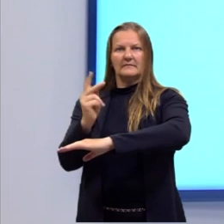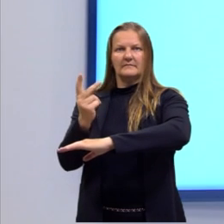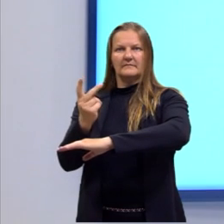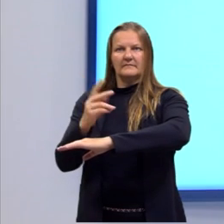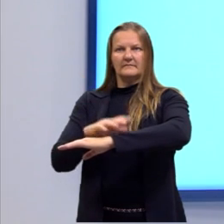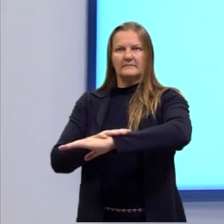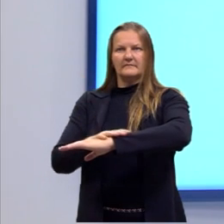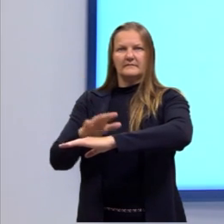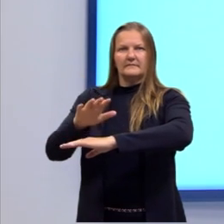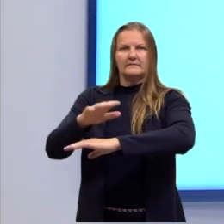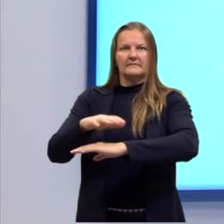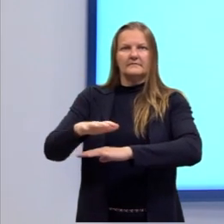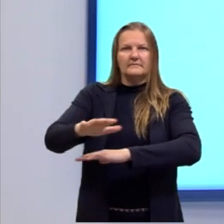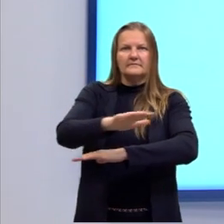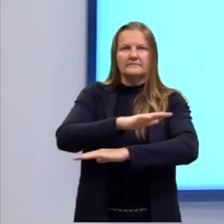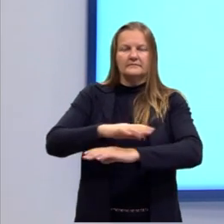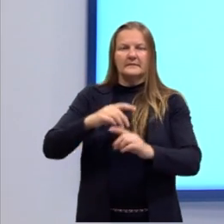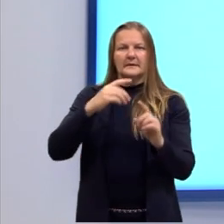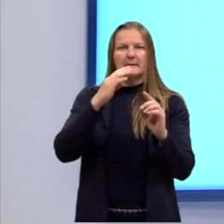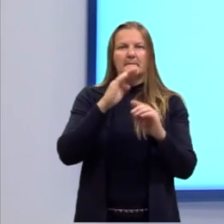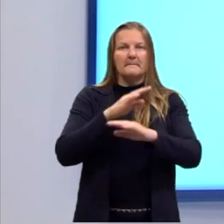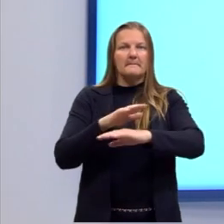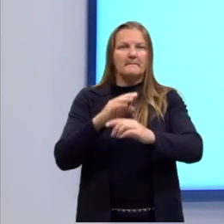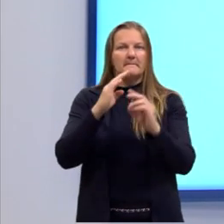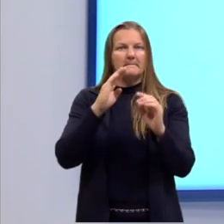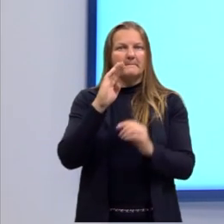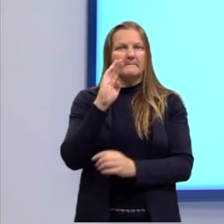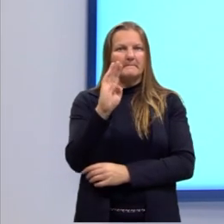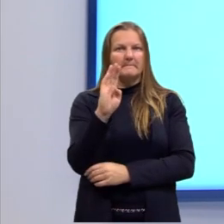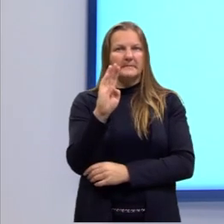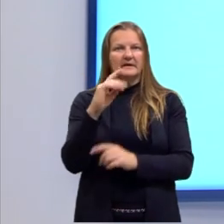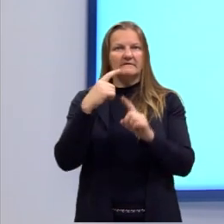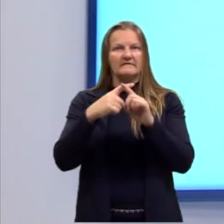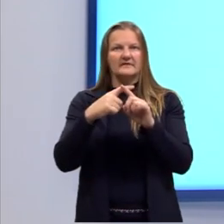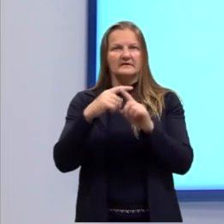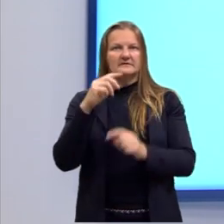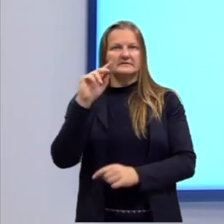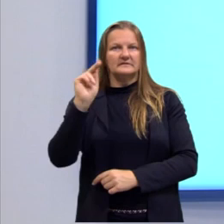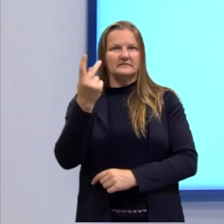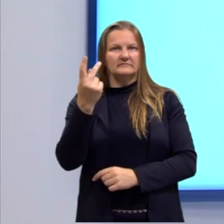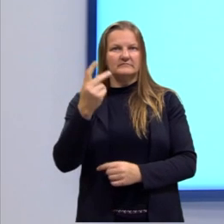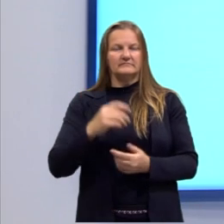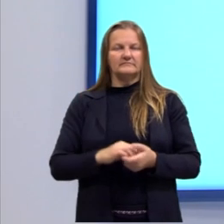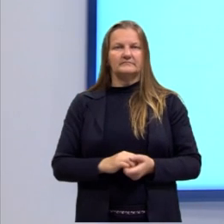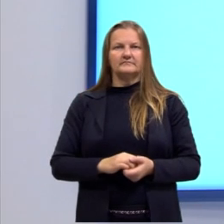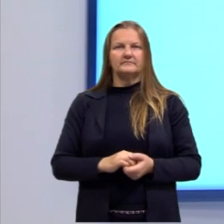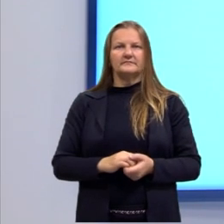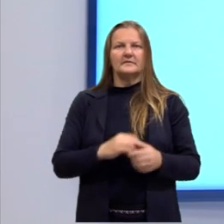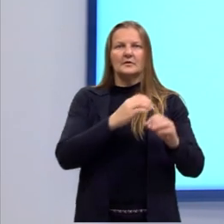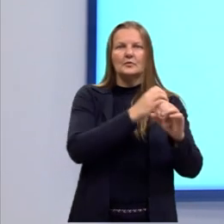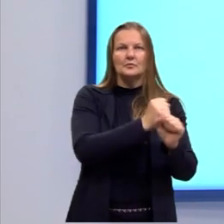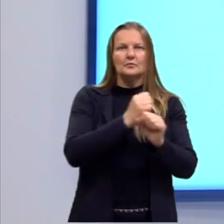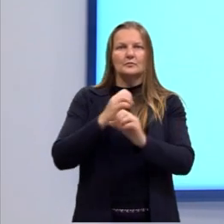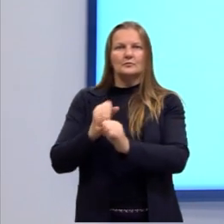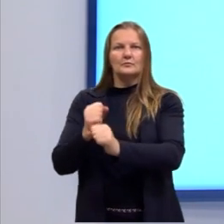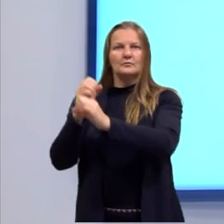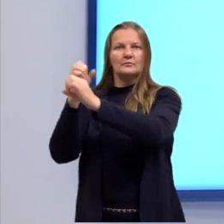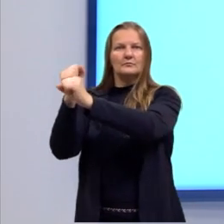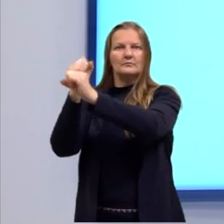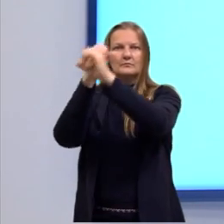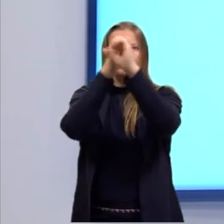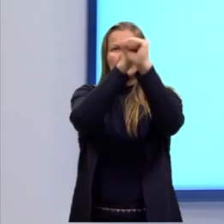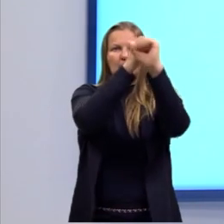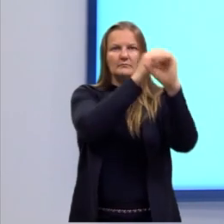portanto a área é base vezes altura B vezes a gás o perímetro seria a soma das